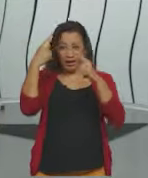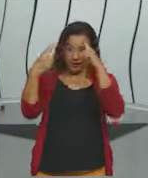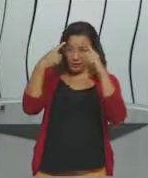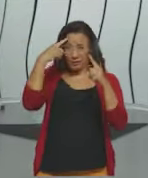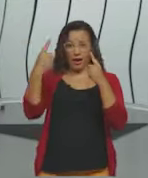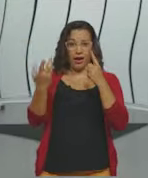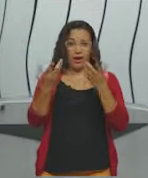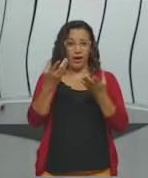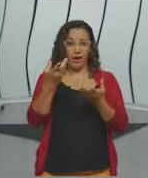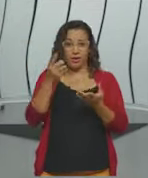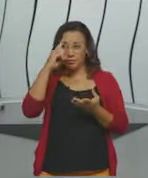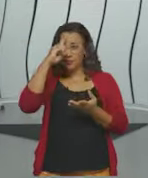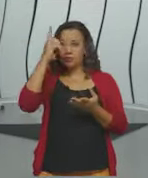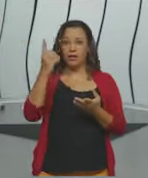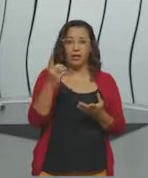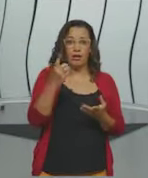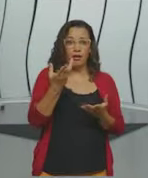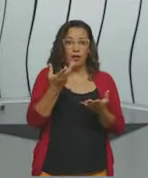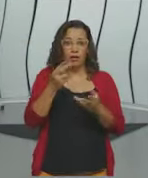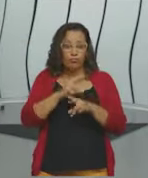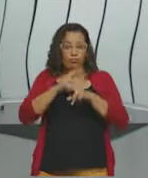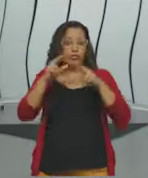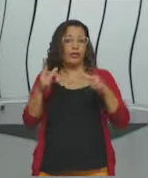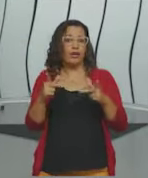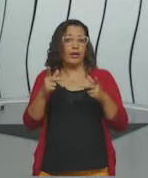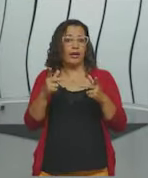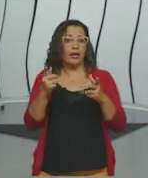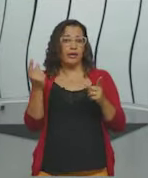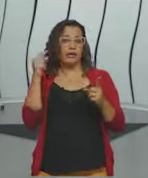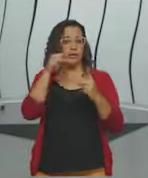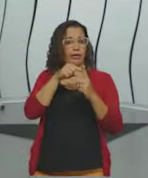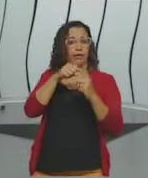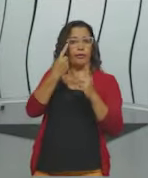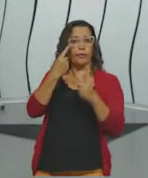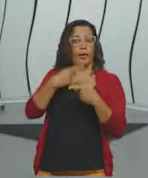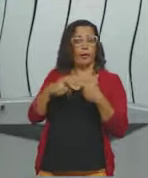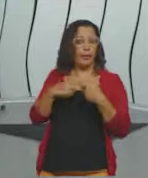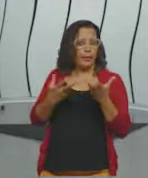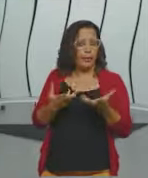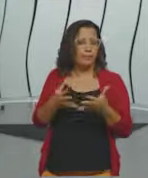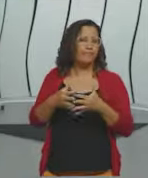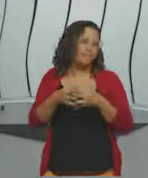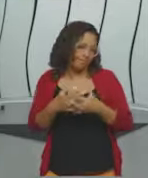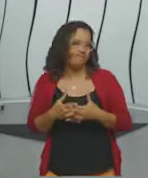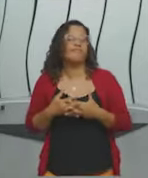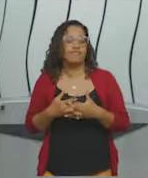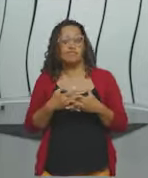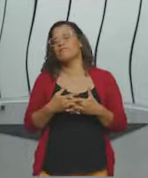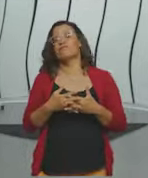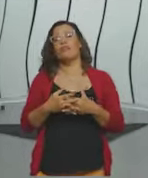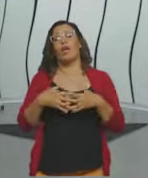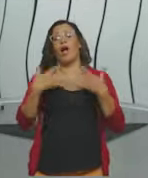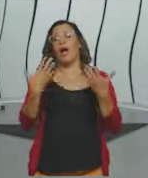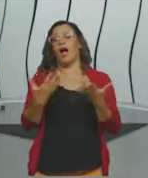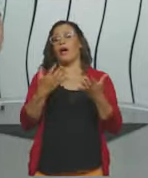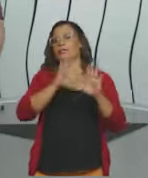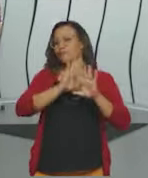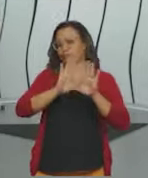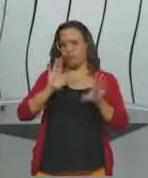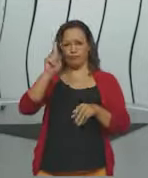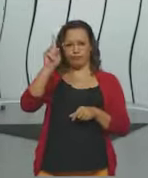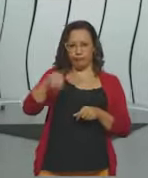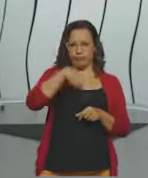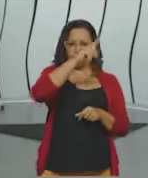diferentes para propor a solução para um problema? É complicado, não é? E aí, então, acabou isso.